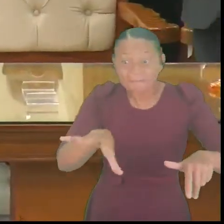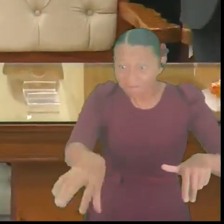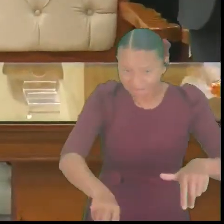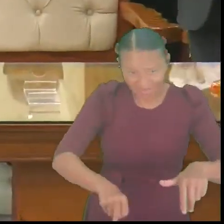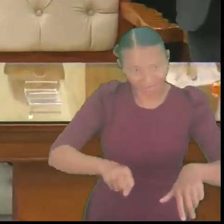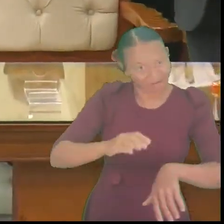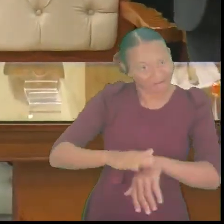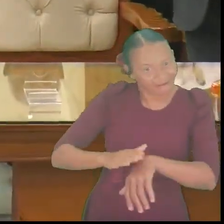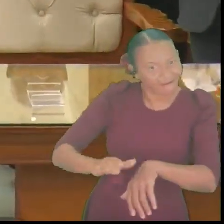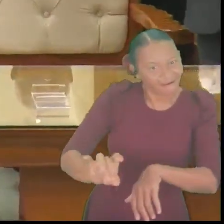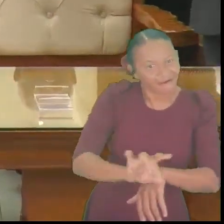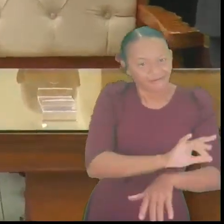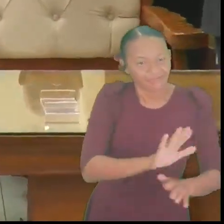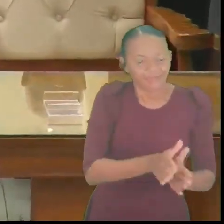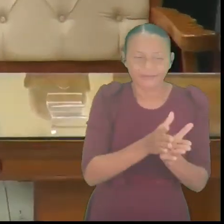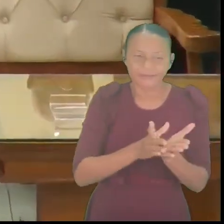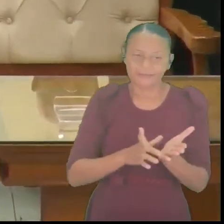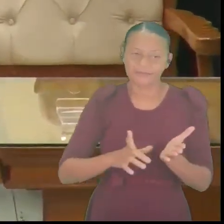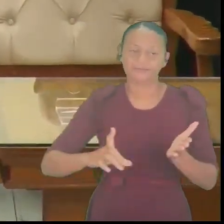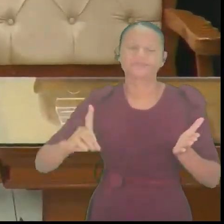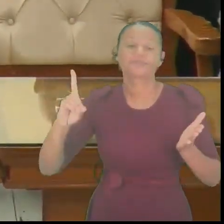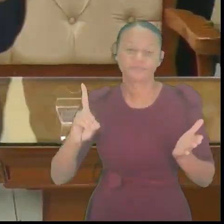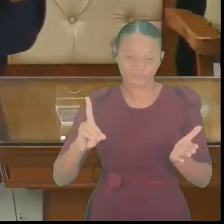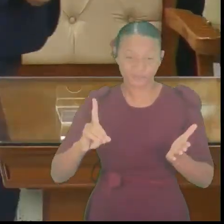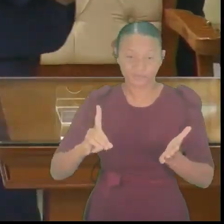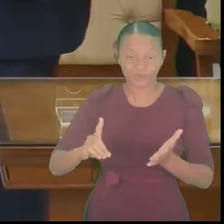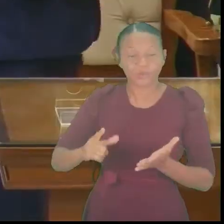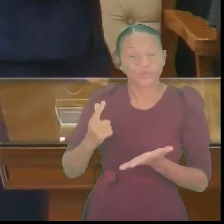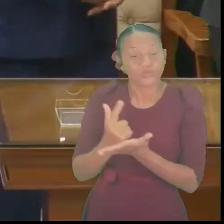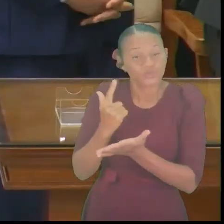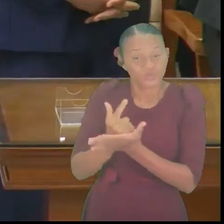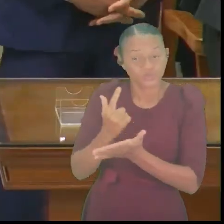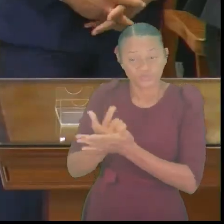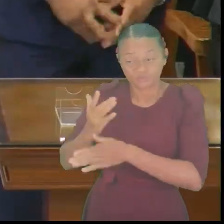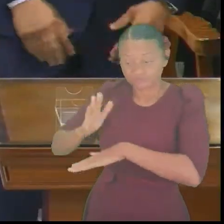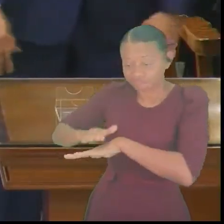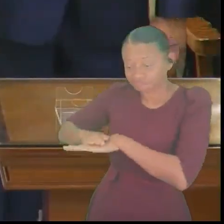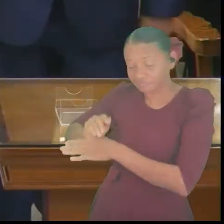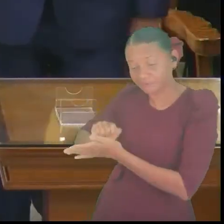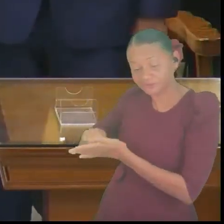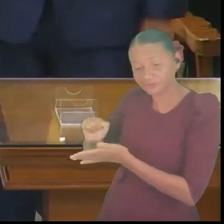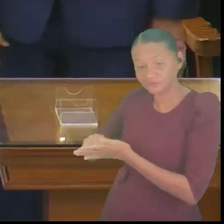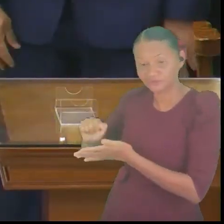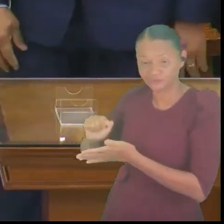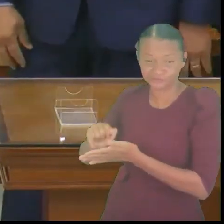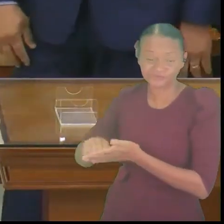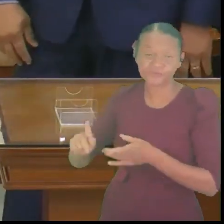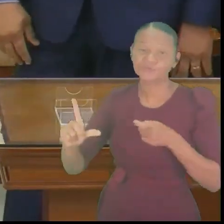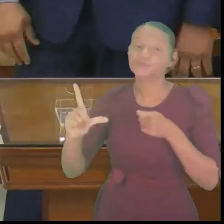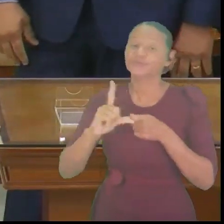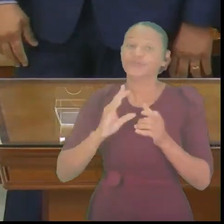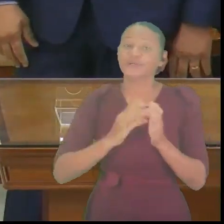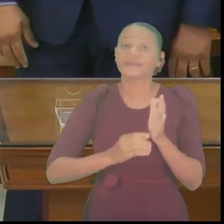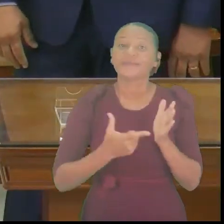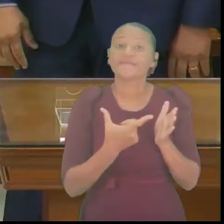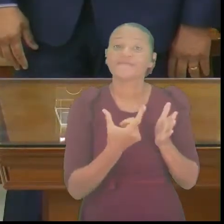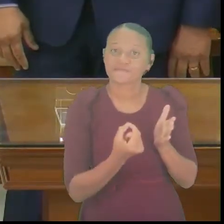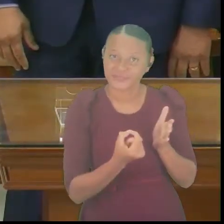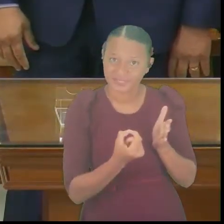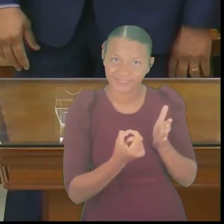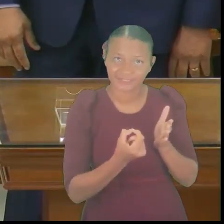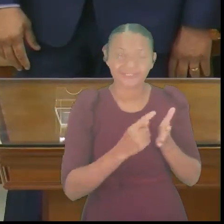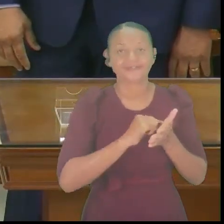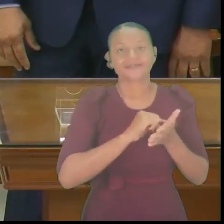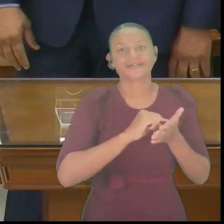Bíblias no Evangelho, conforme escreveu o evangelista Lucas, capítulo de número 23,